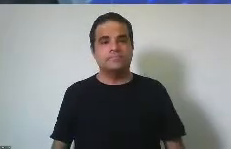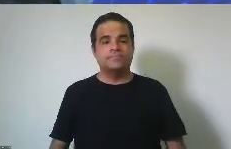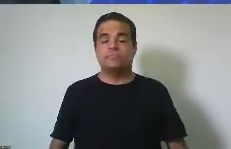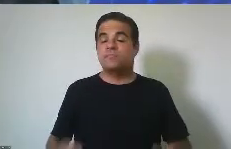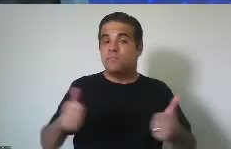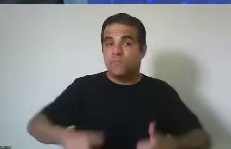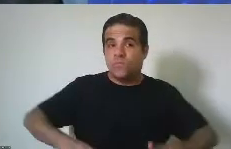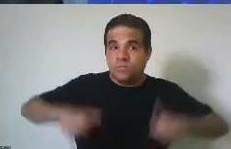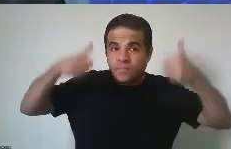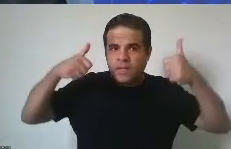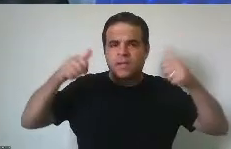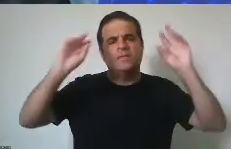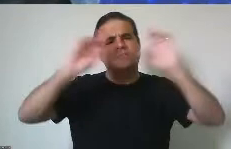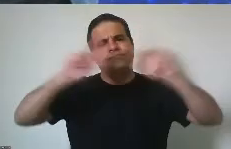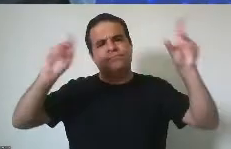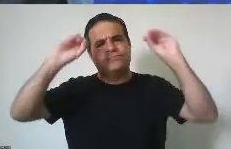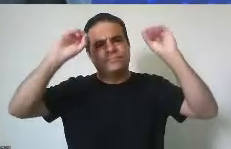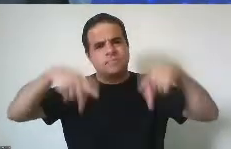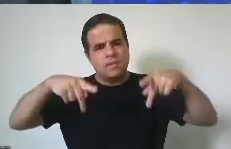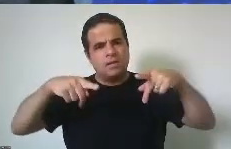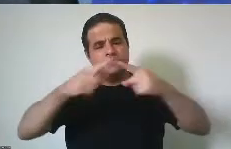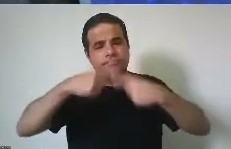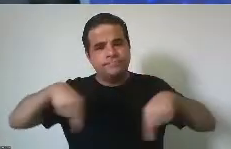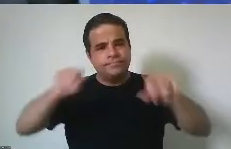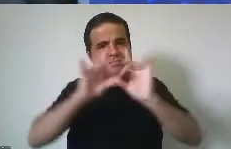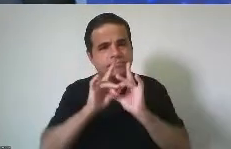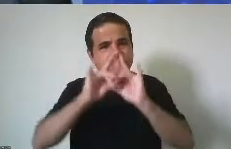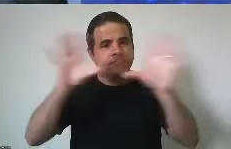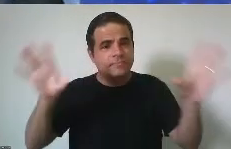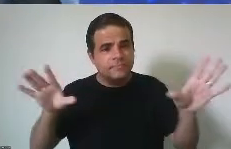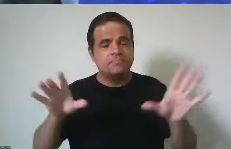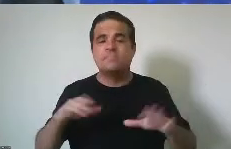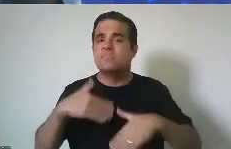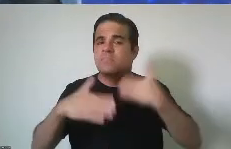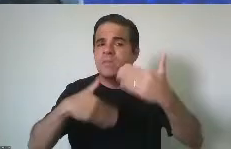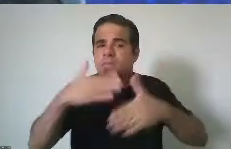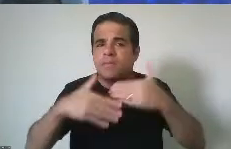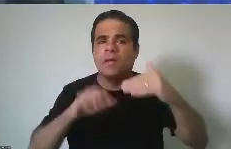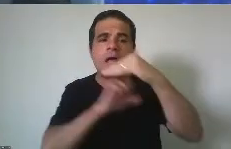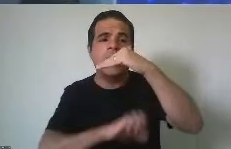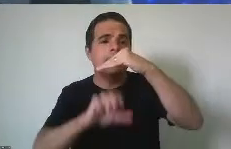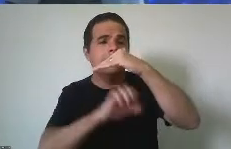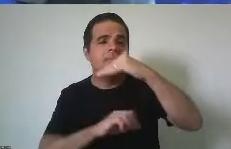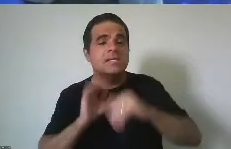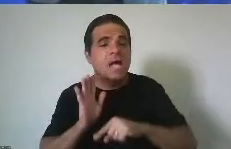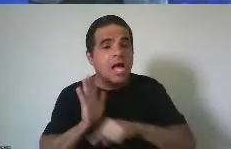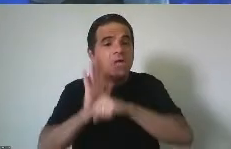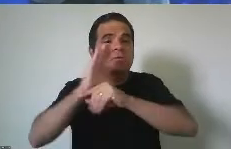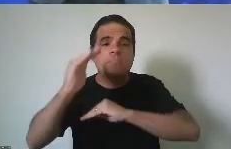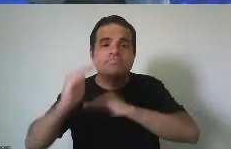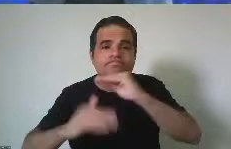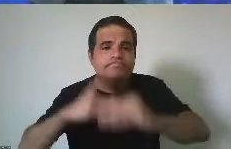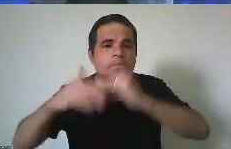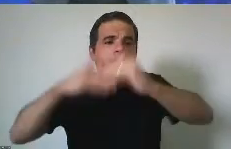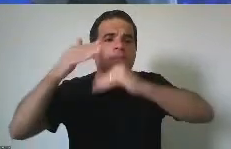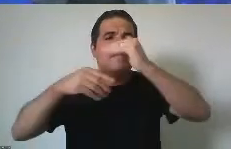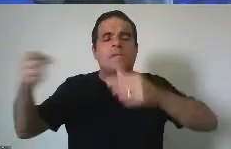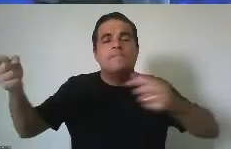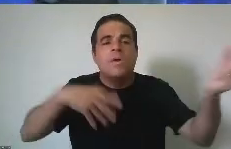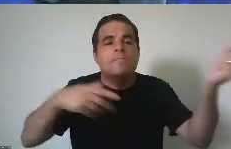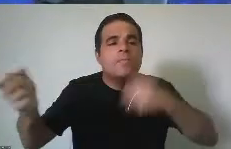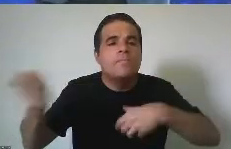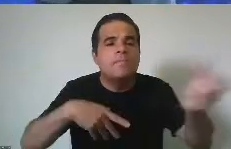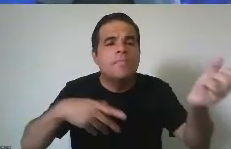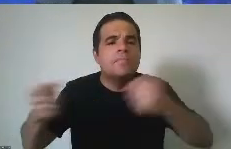é um diferencial competitivo permite um crescimento orgânico a companhia né aumentar a receita através da renovação dos ativos